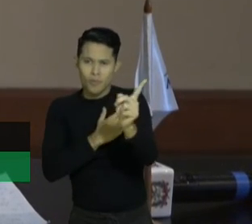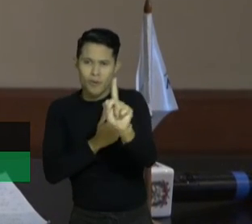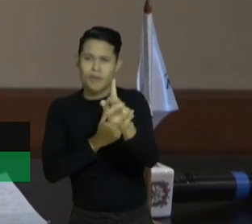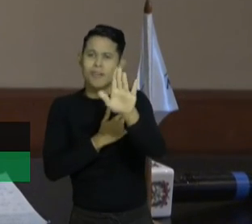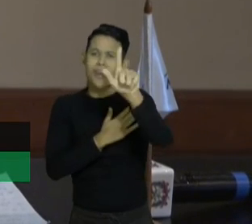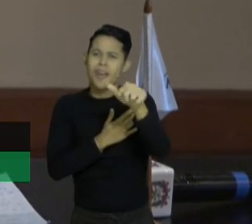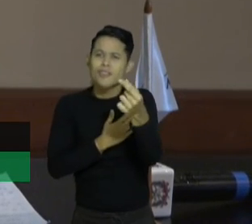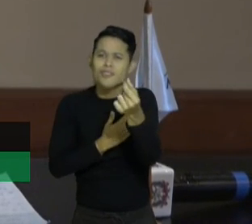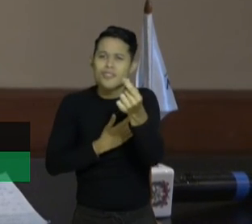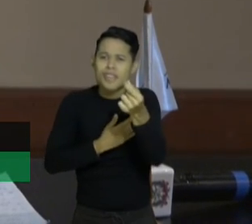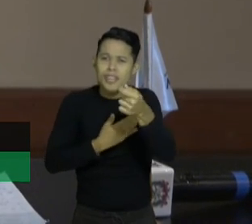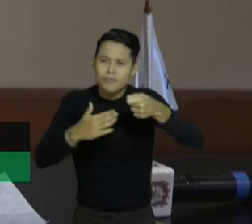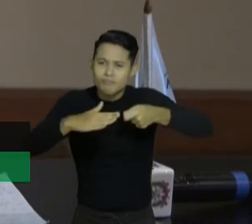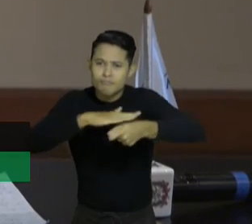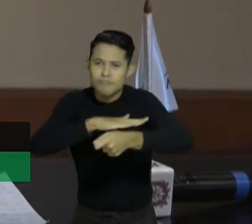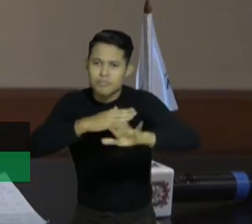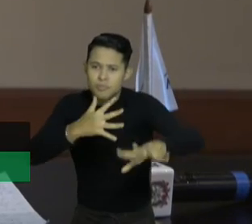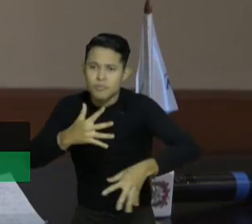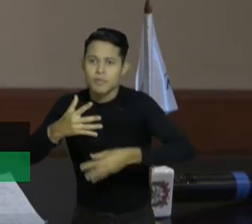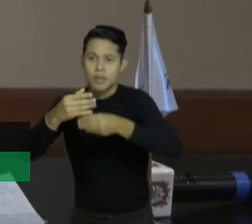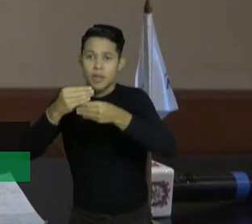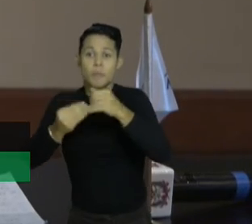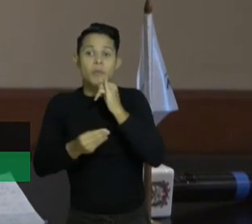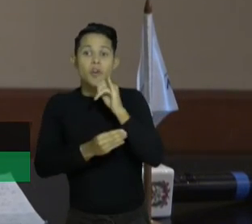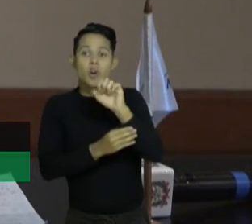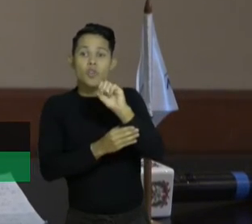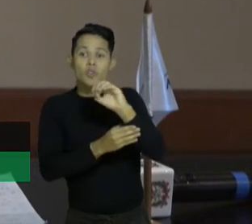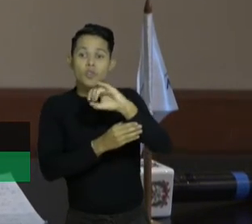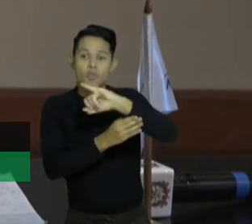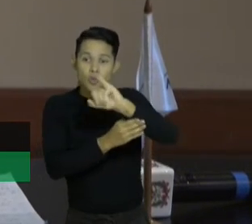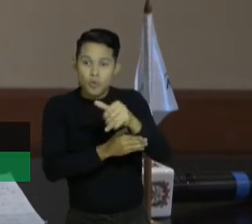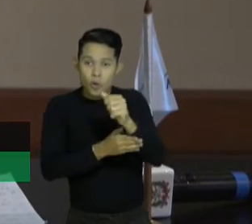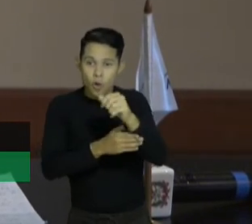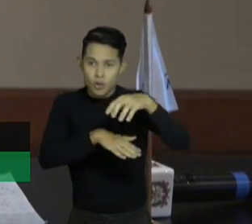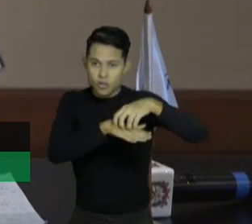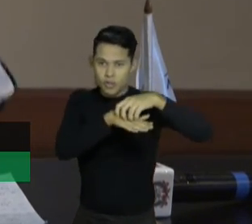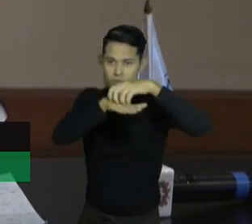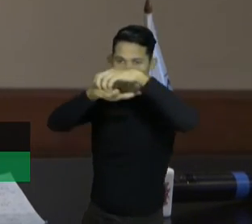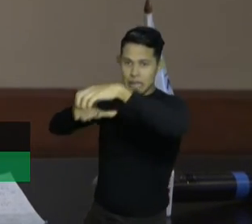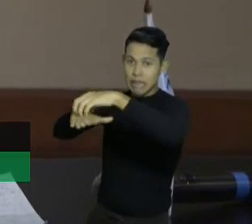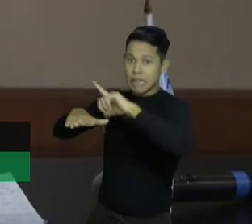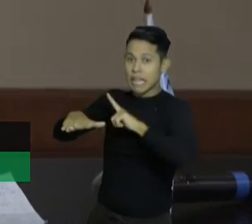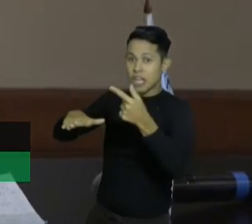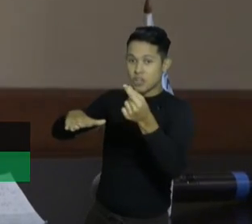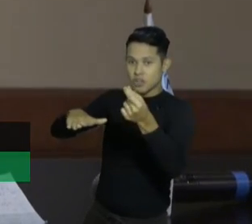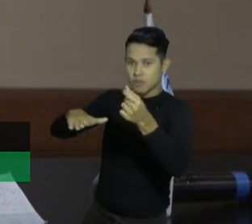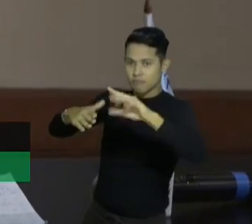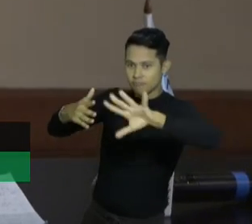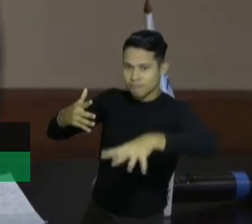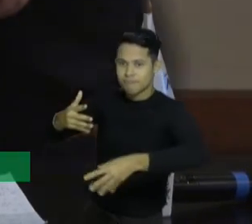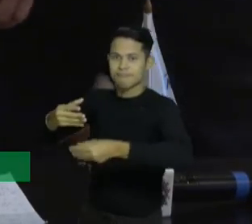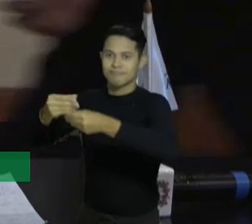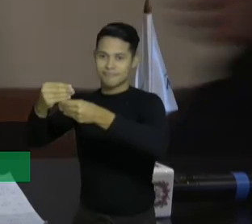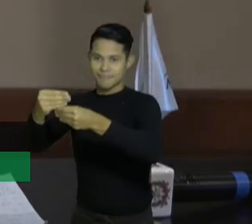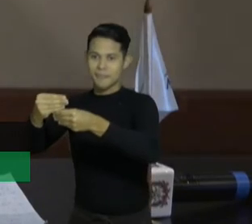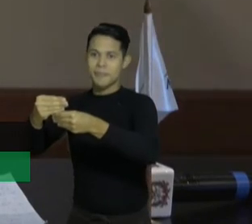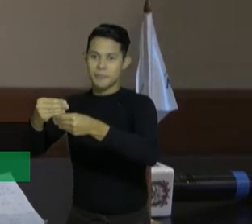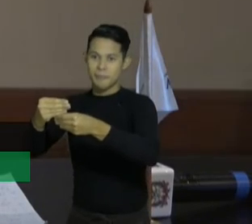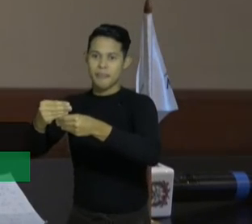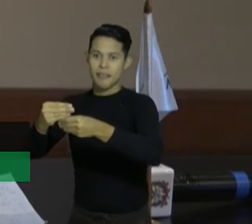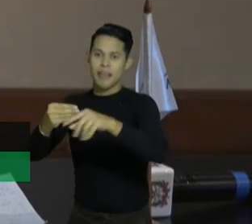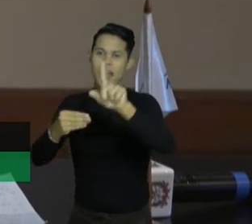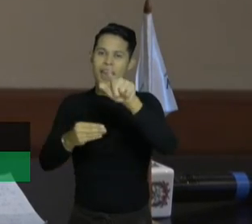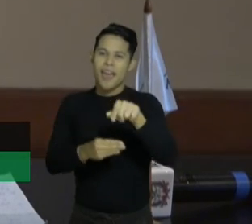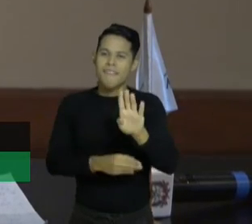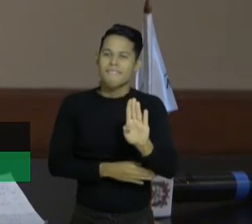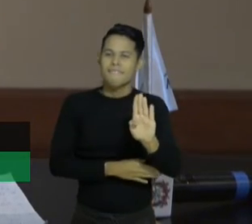agregado porque quando se fala hoje exportação de soja tem muito valor adicionado ali óleo de soja Então e e né É é falsa